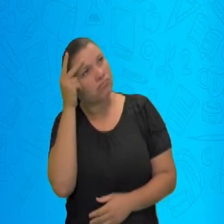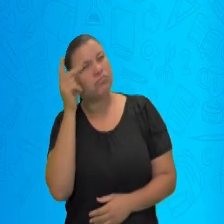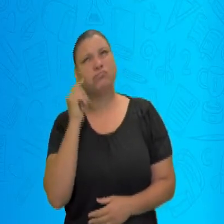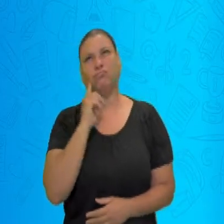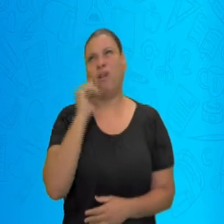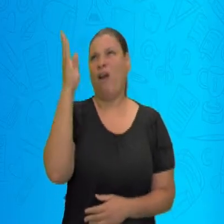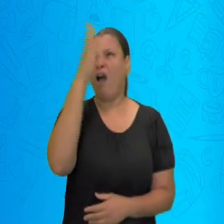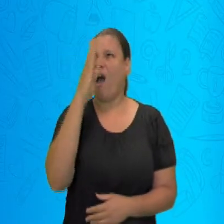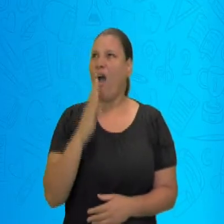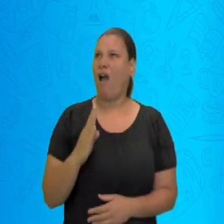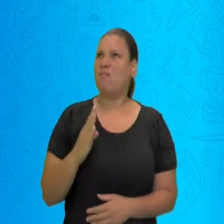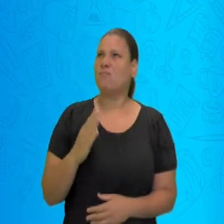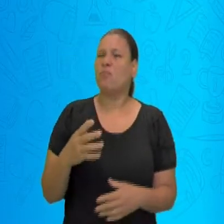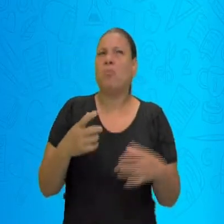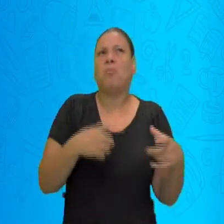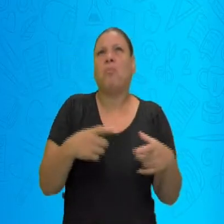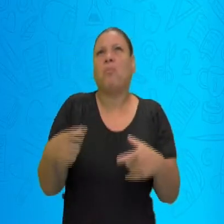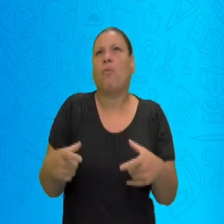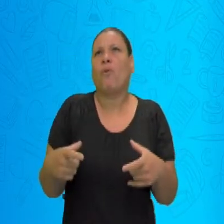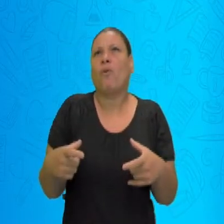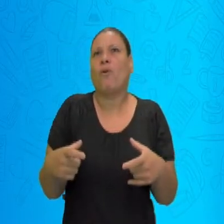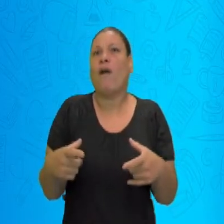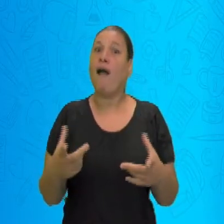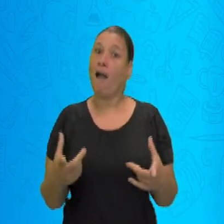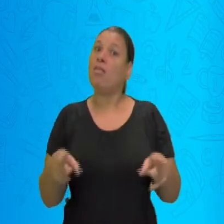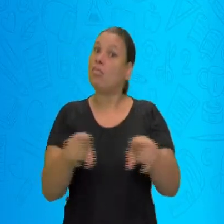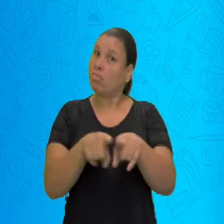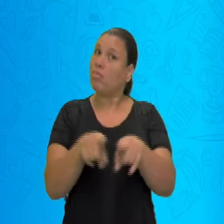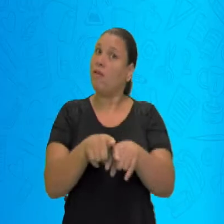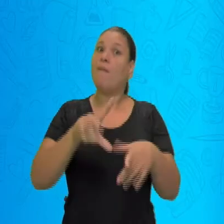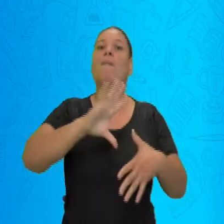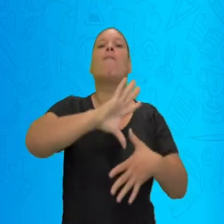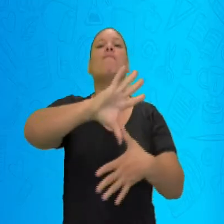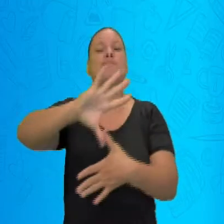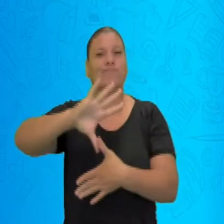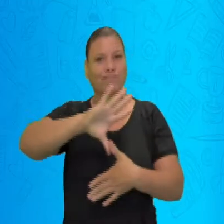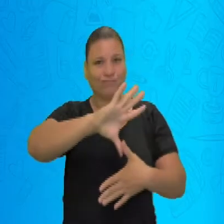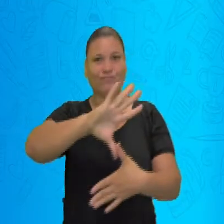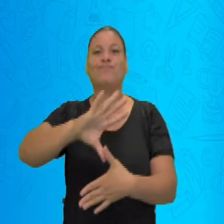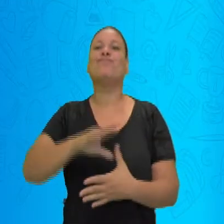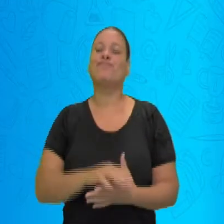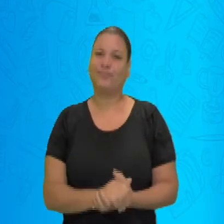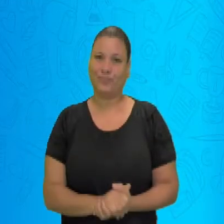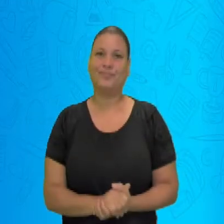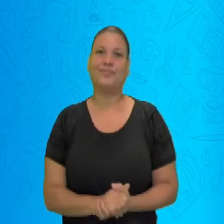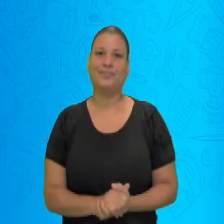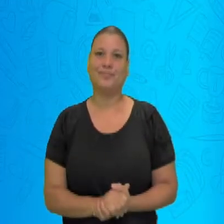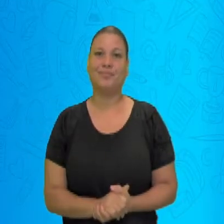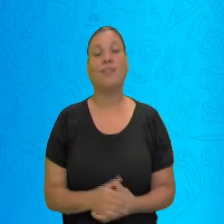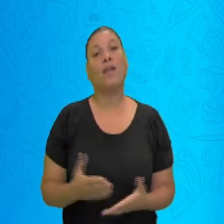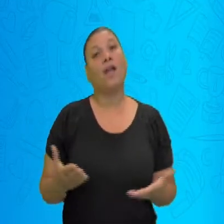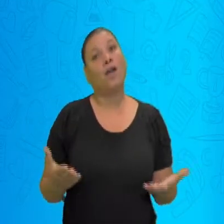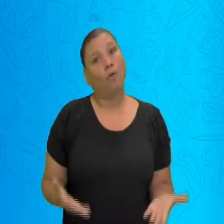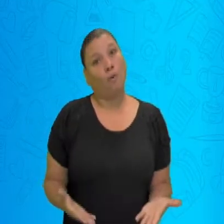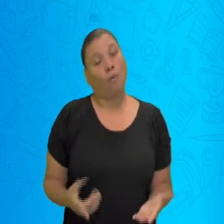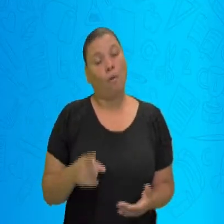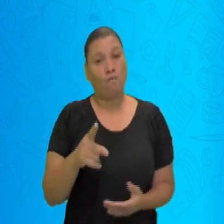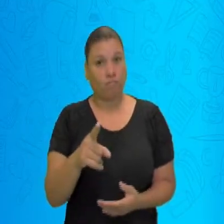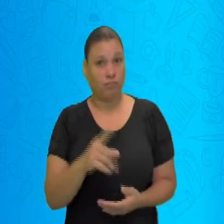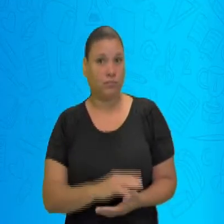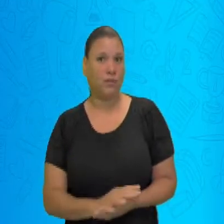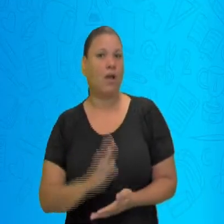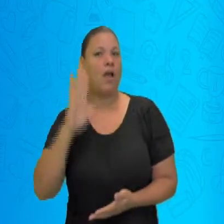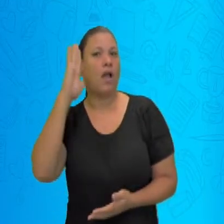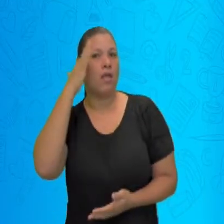Brasil faz parte da América, ok? Agora, para melhor estudar,